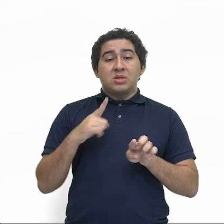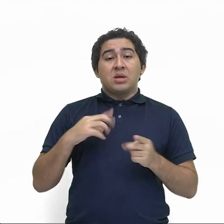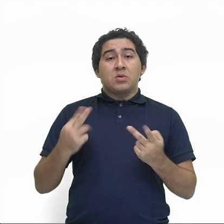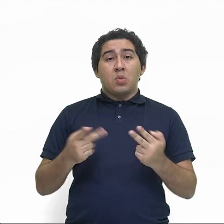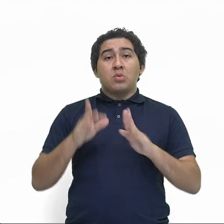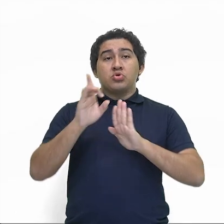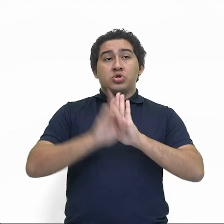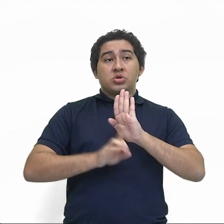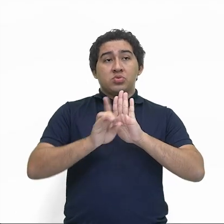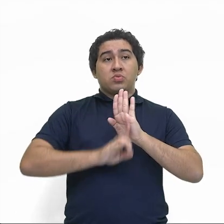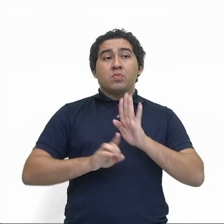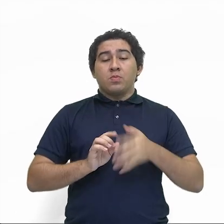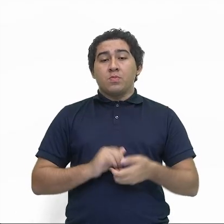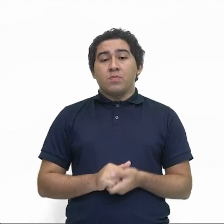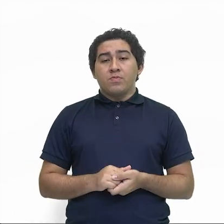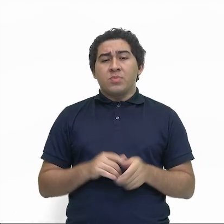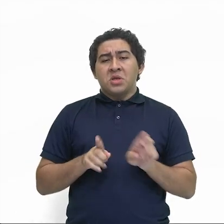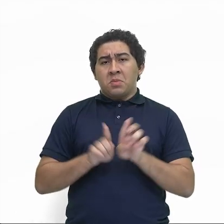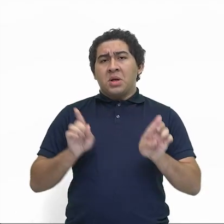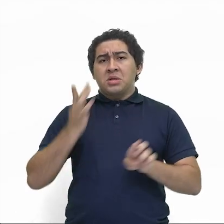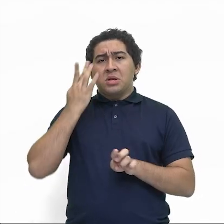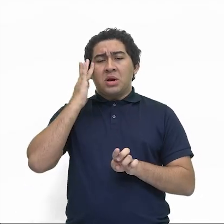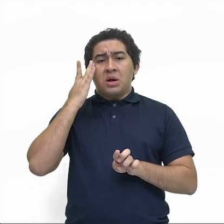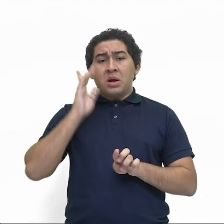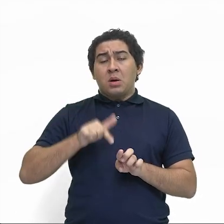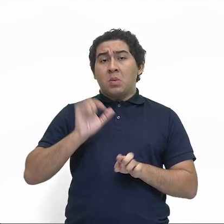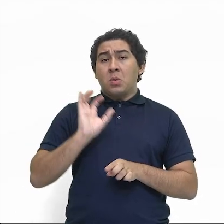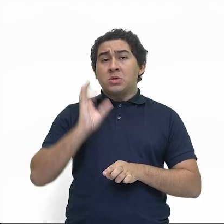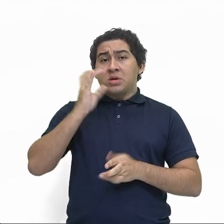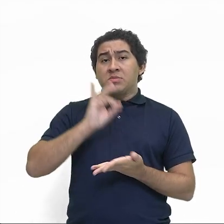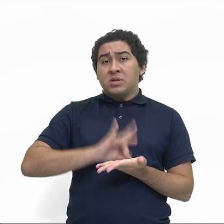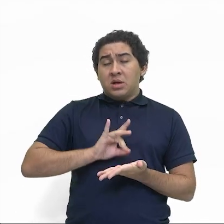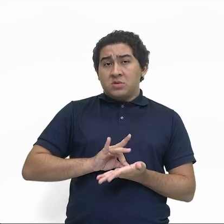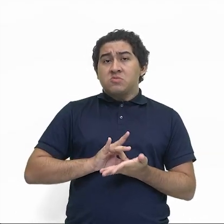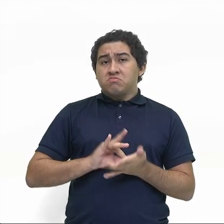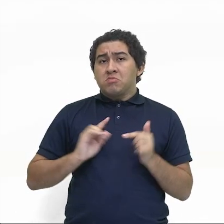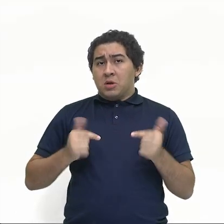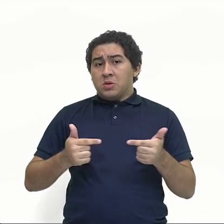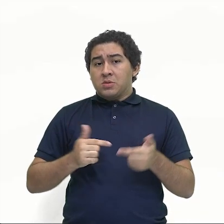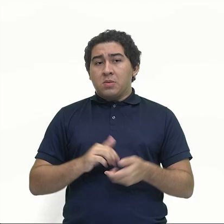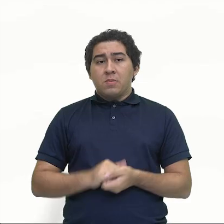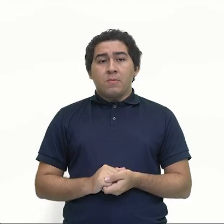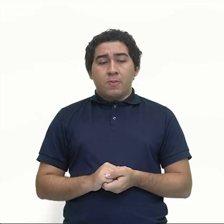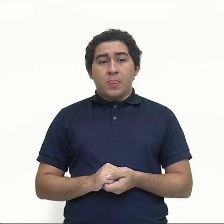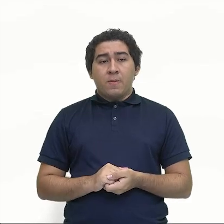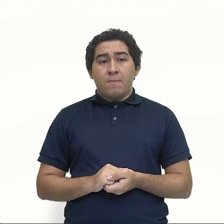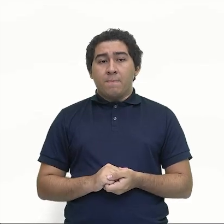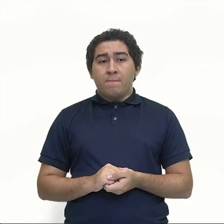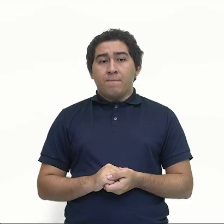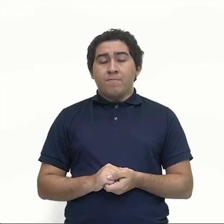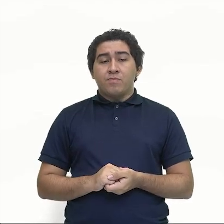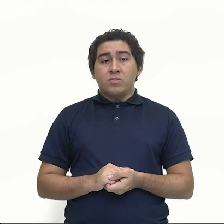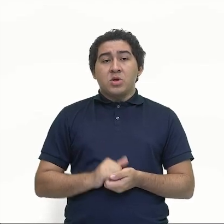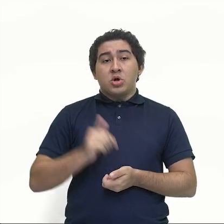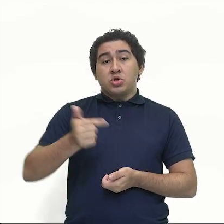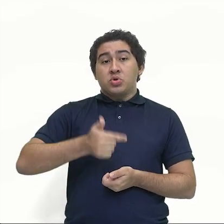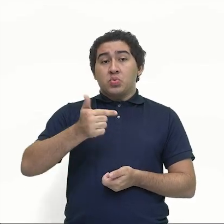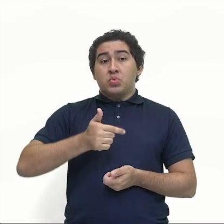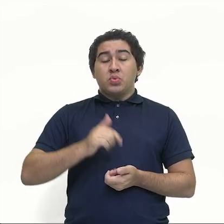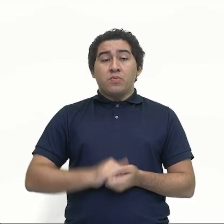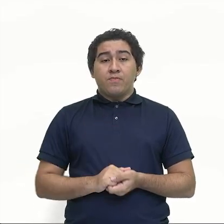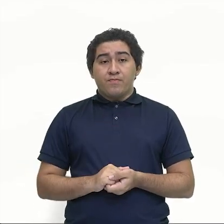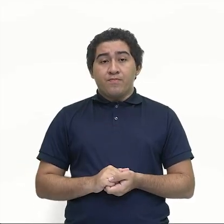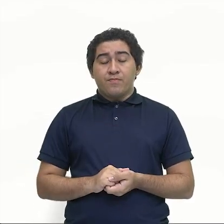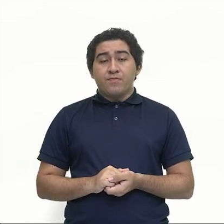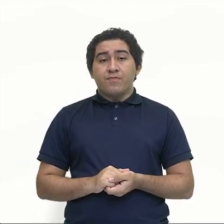mesmo direito. Mas será se isso que acontece mesmo na prática? O artigo 2.